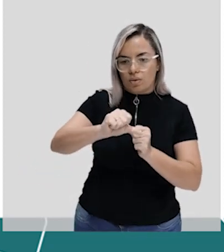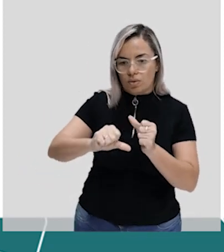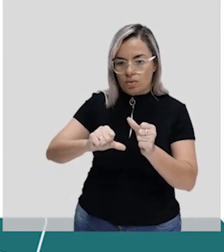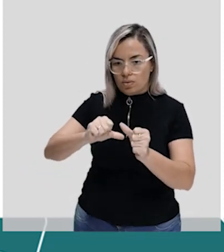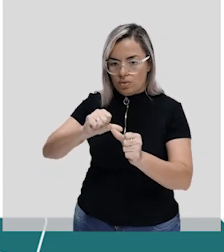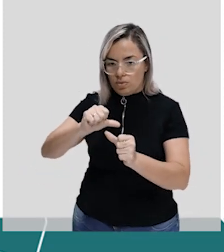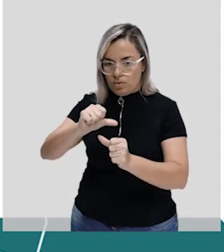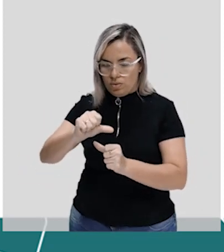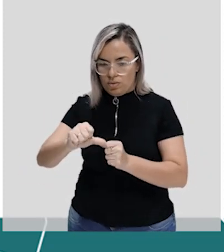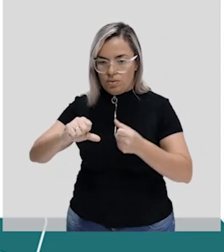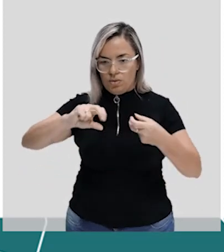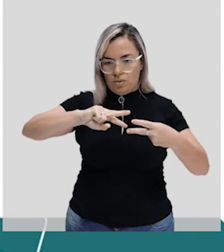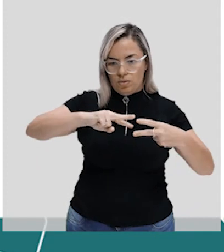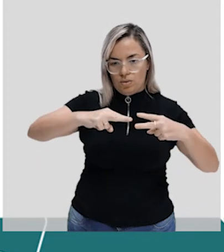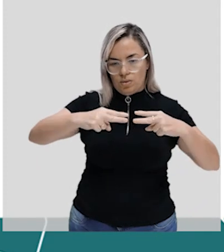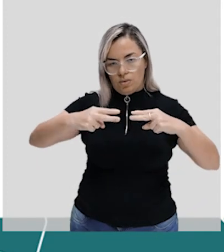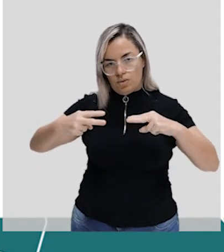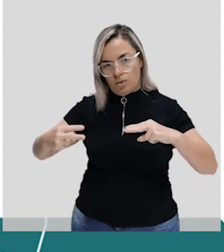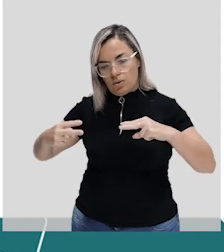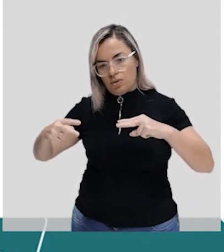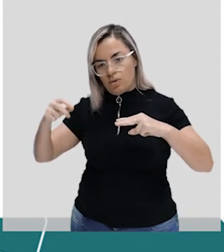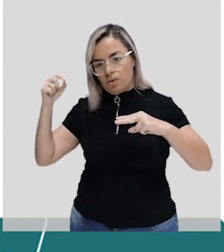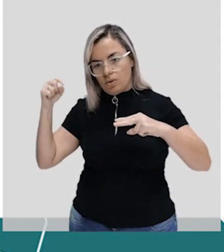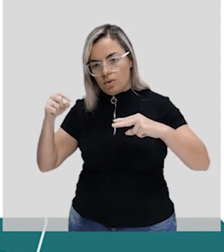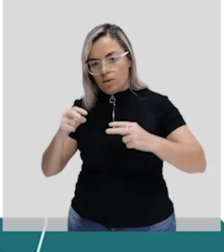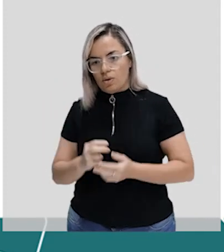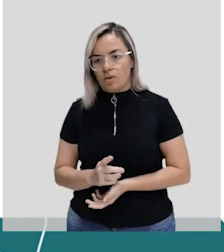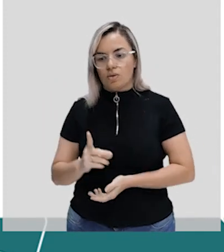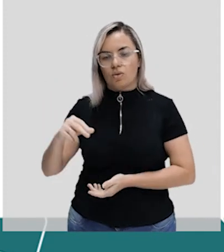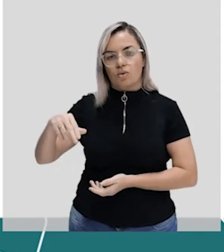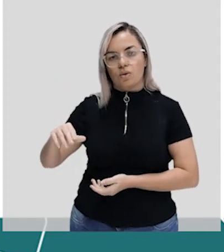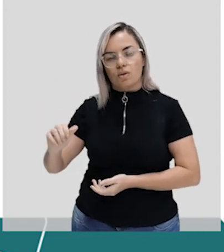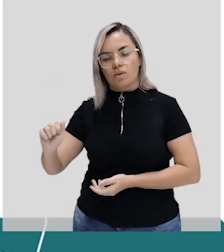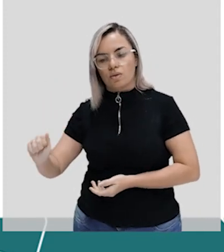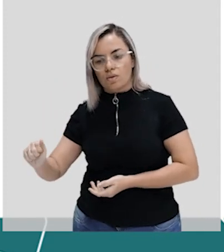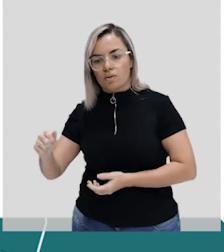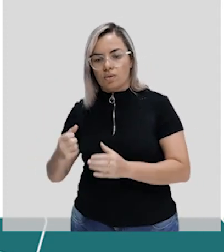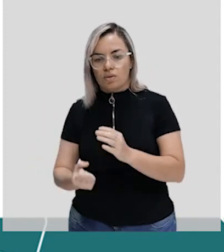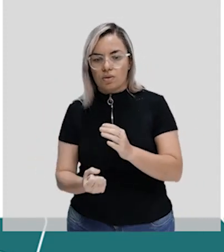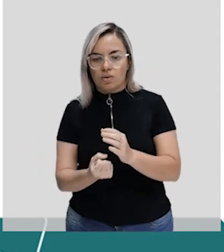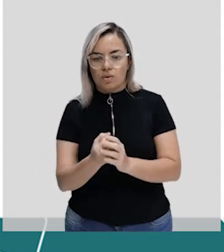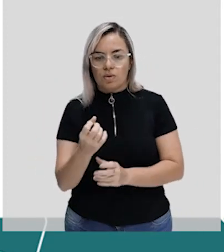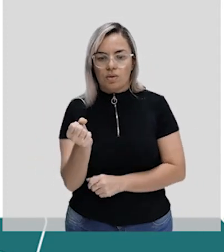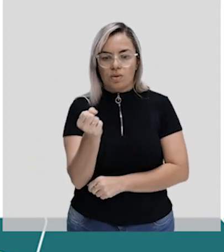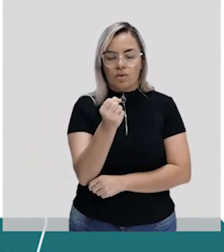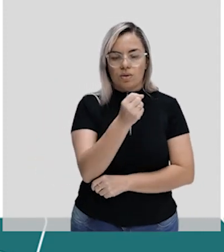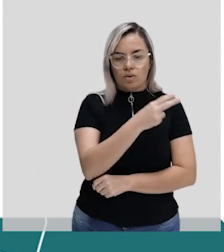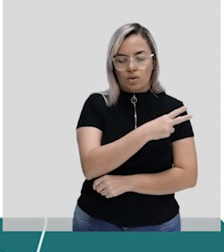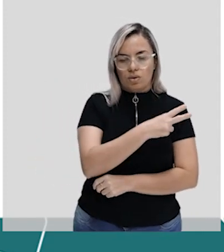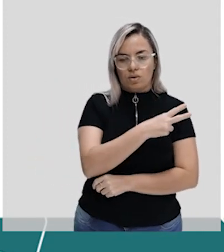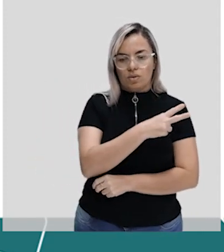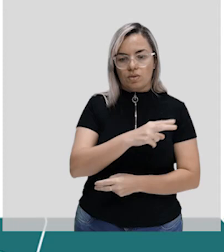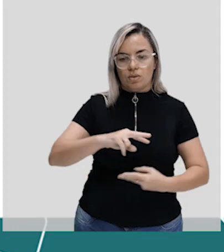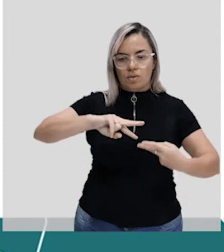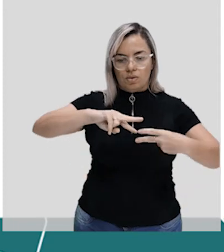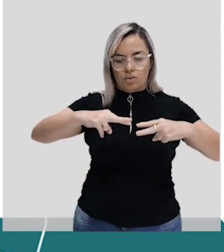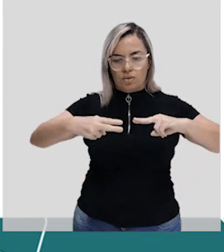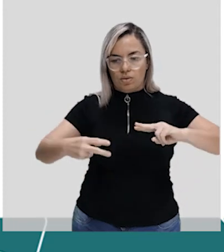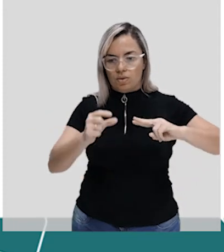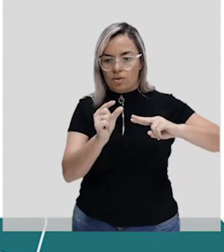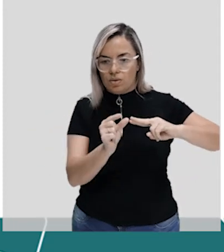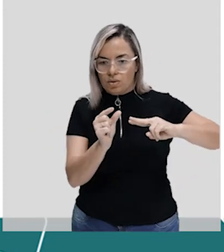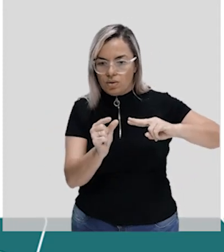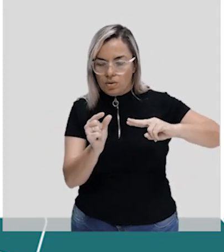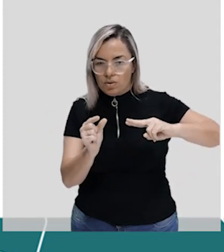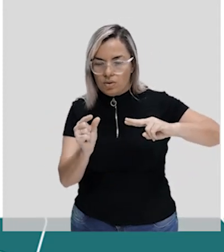do código de bases nitrogenadas do DNA, que origina novas versões de genes, tá? Que a gente chama